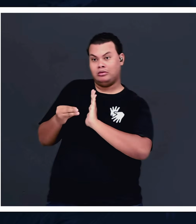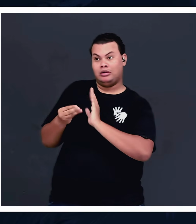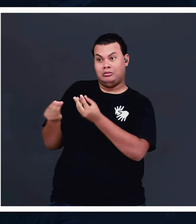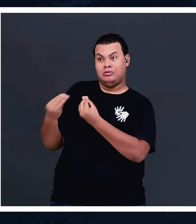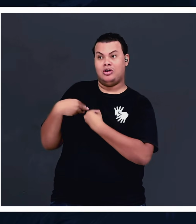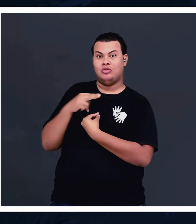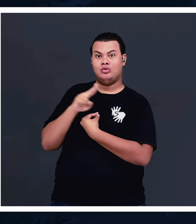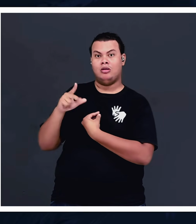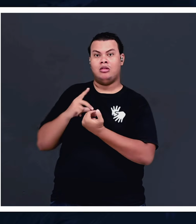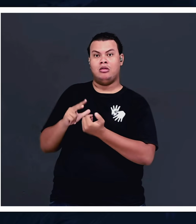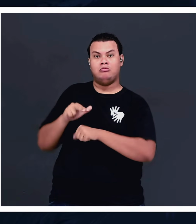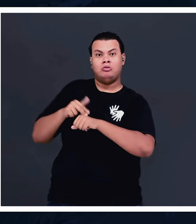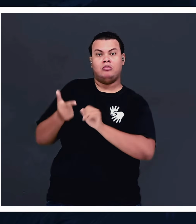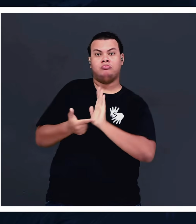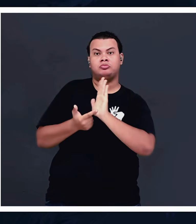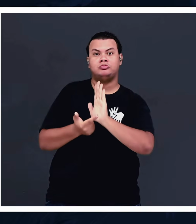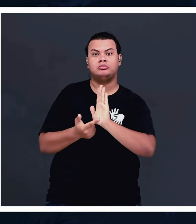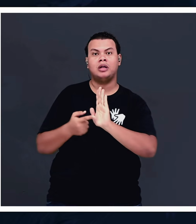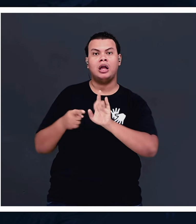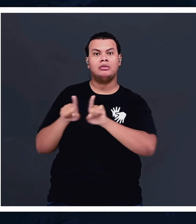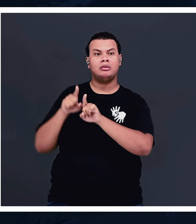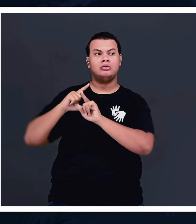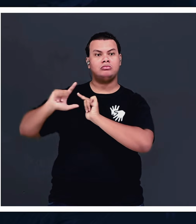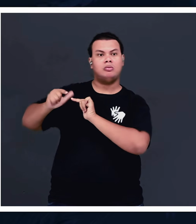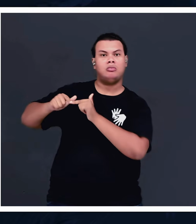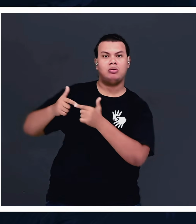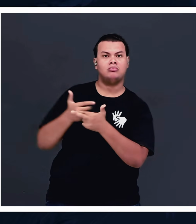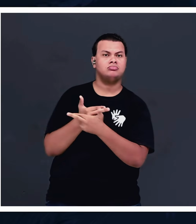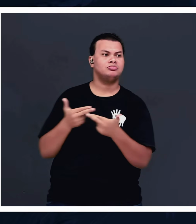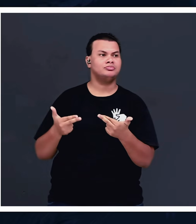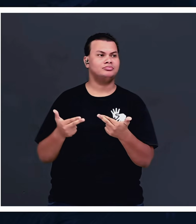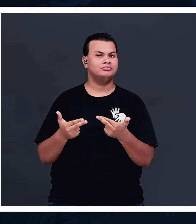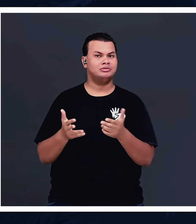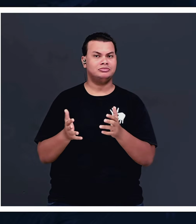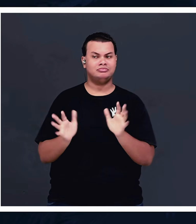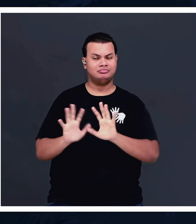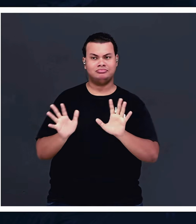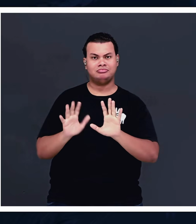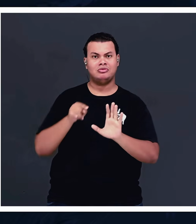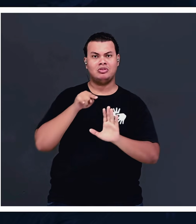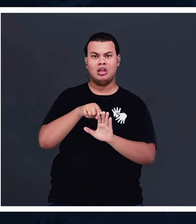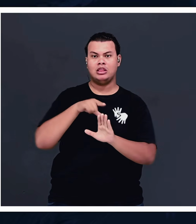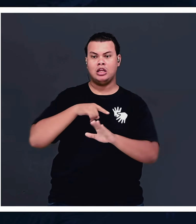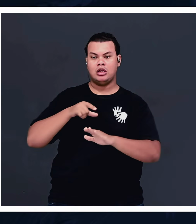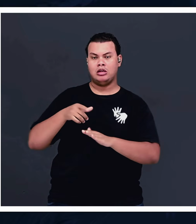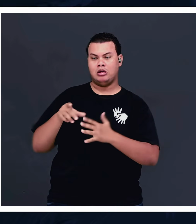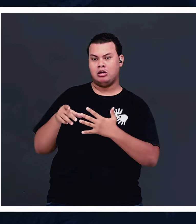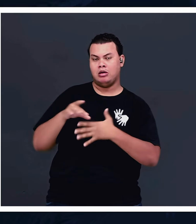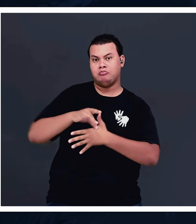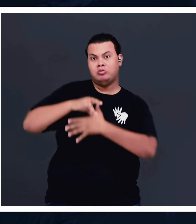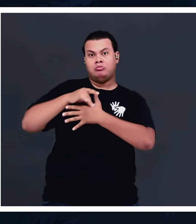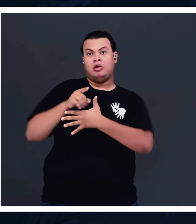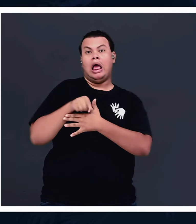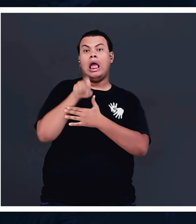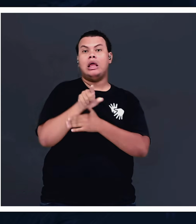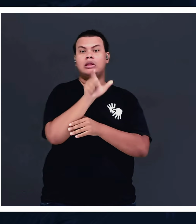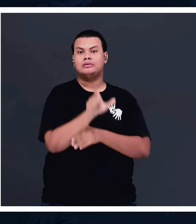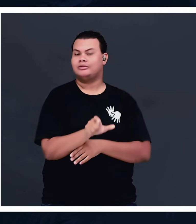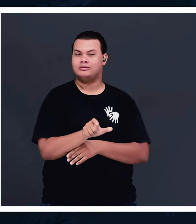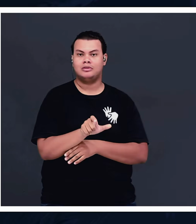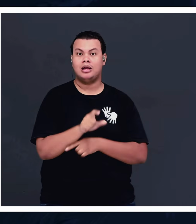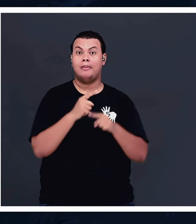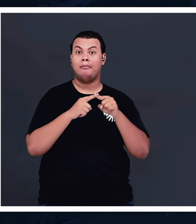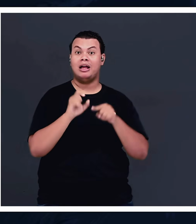recebeu, pela etnia que você pertence. Isso não te define. Agora, as